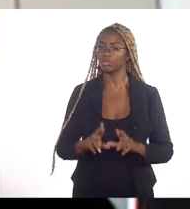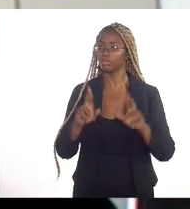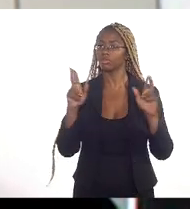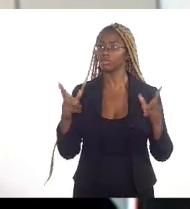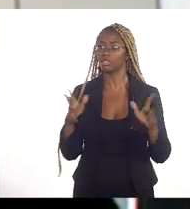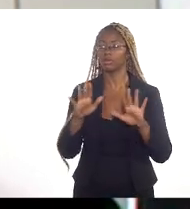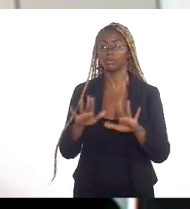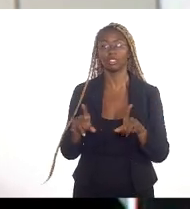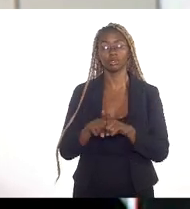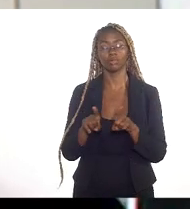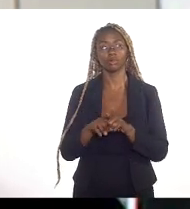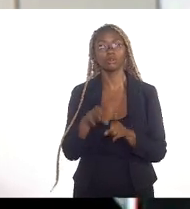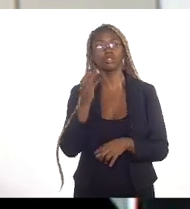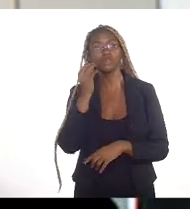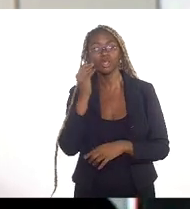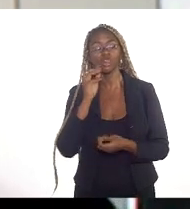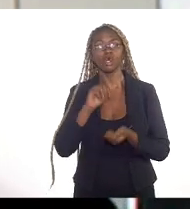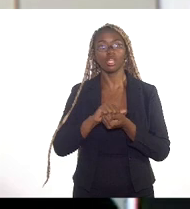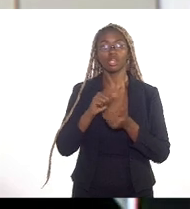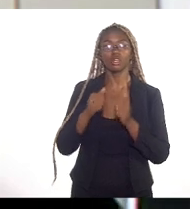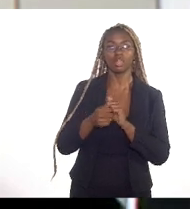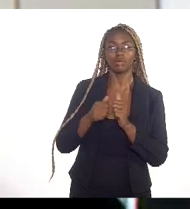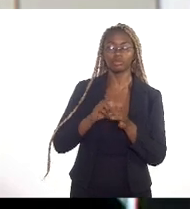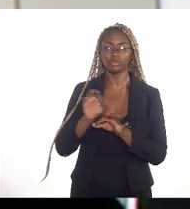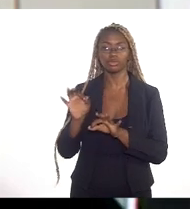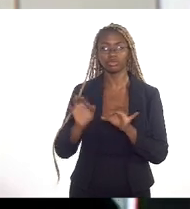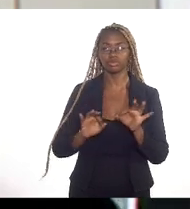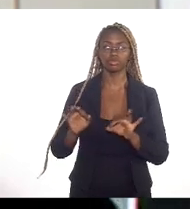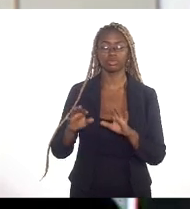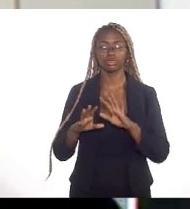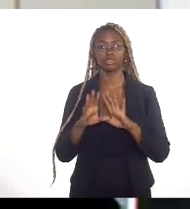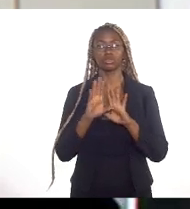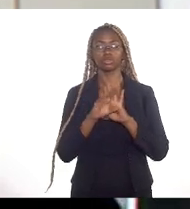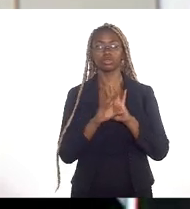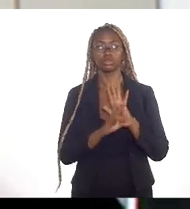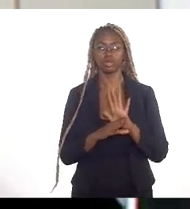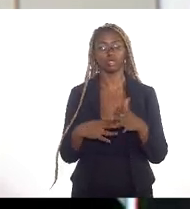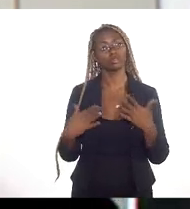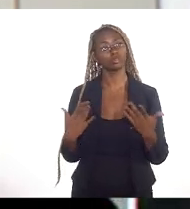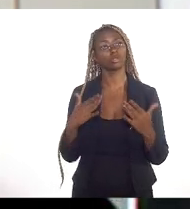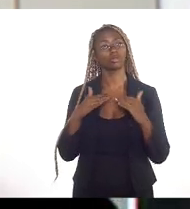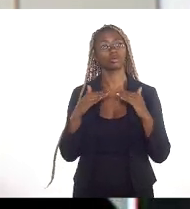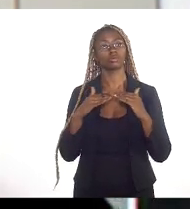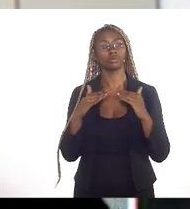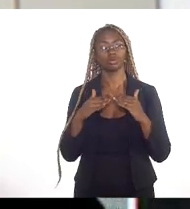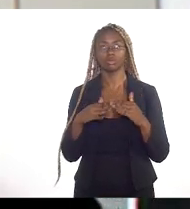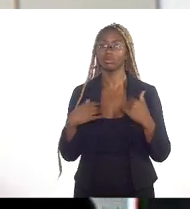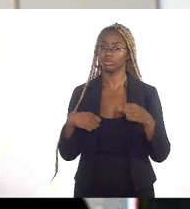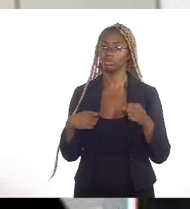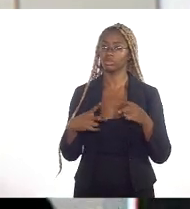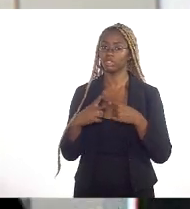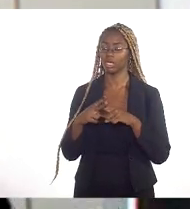buscando ajustar essa questão conceitual. Então, o nosso parecer é favorável com emendas.